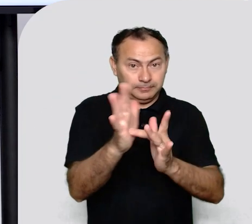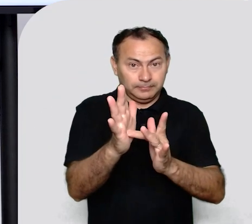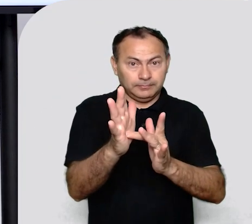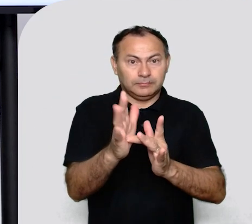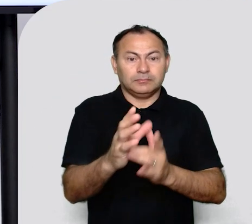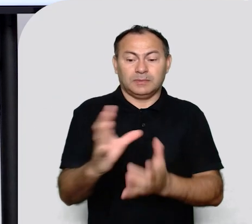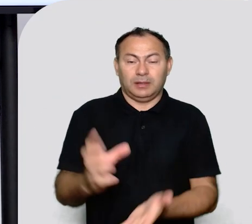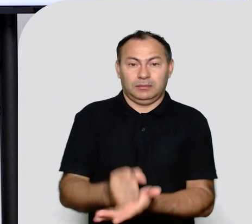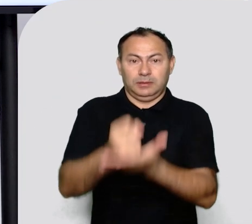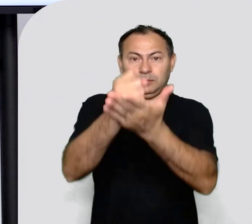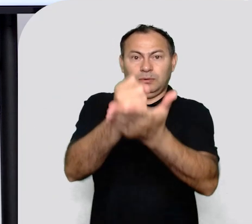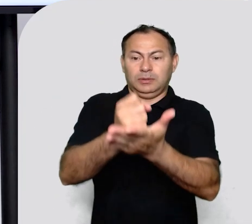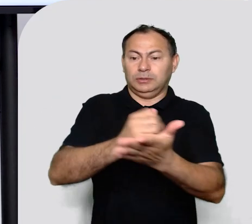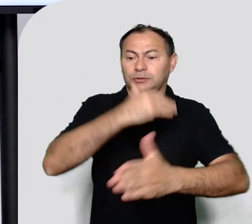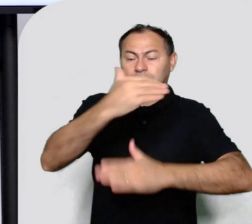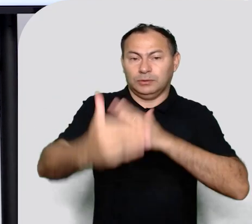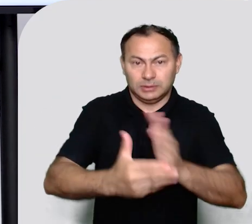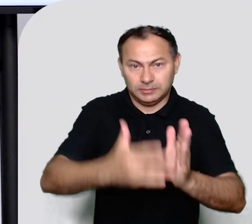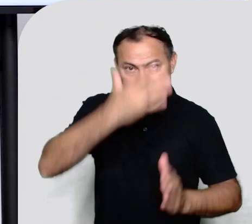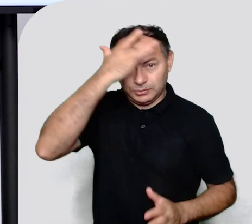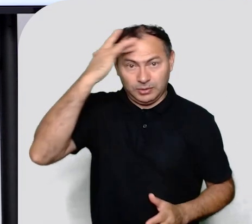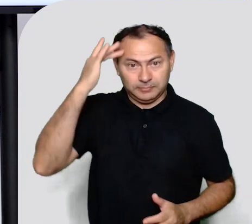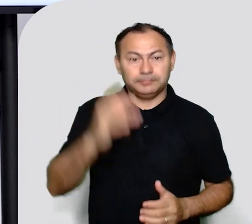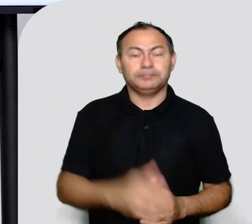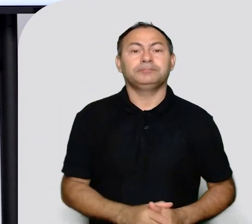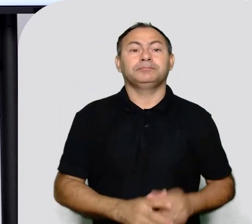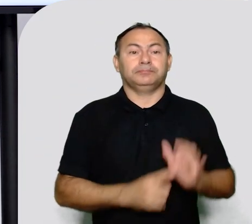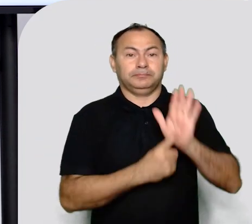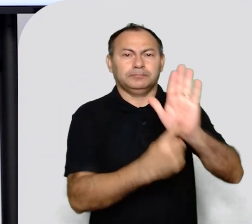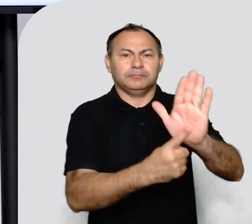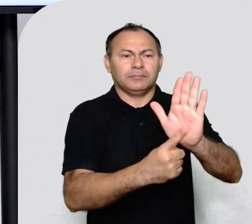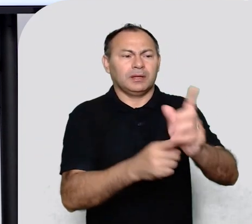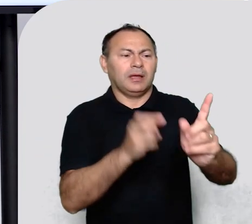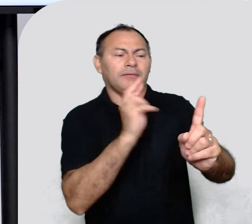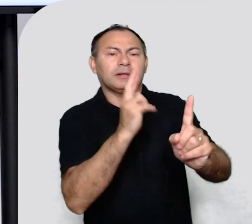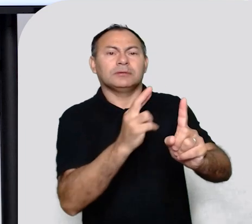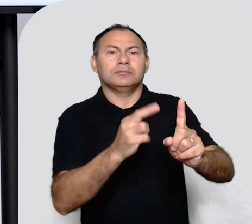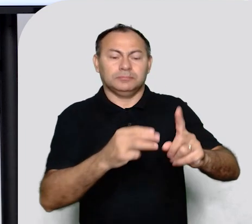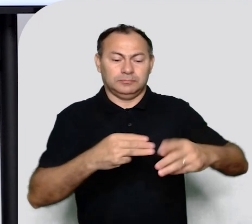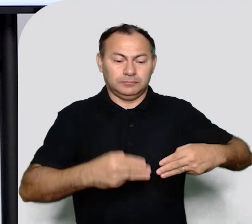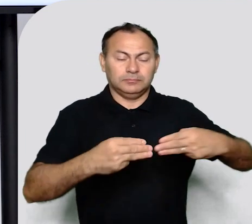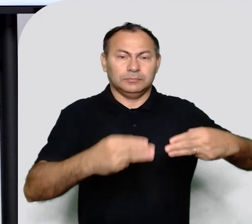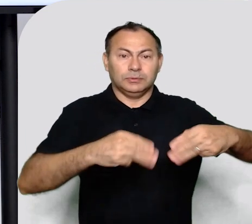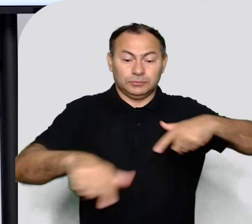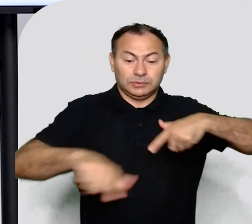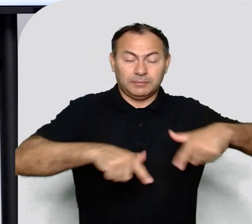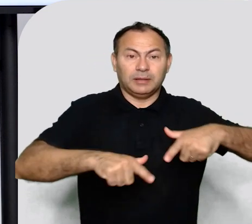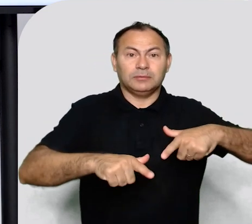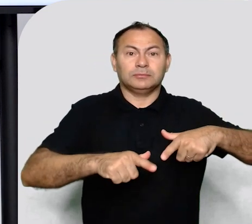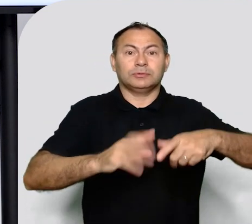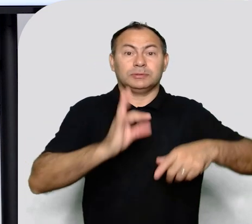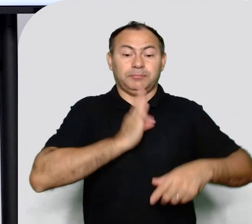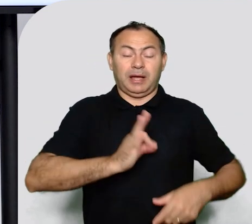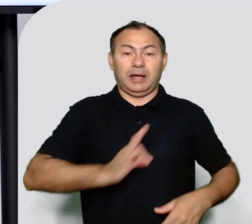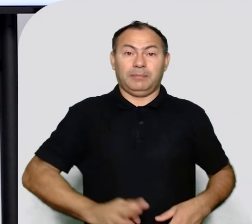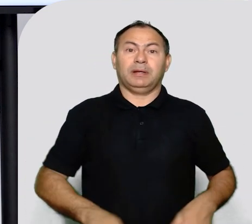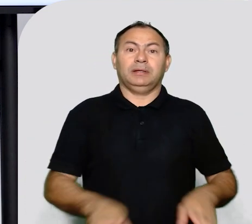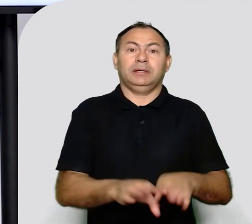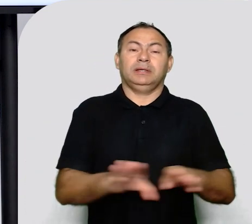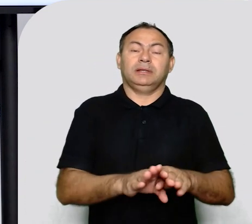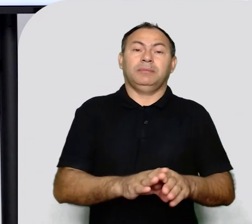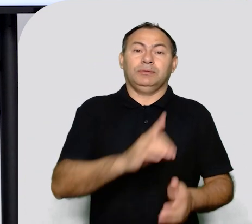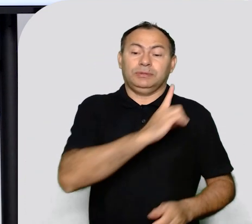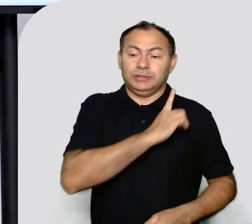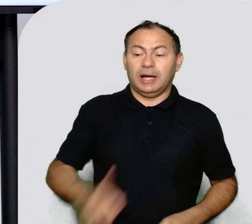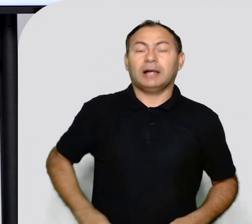Cristo, Redentor de todo o homem. Apresenta uma referência aos ministérios ordenados e também aos